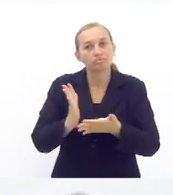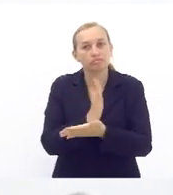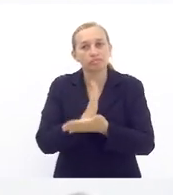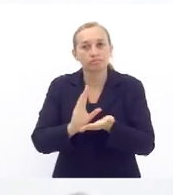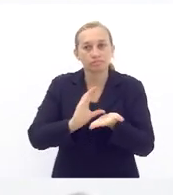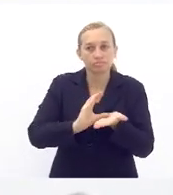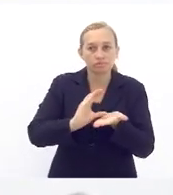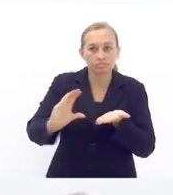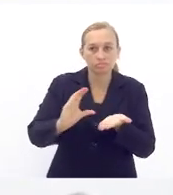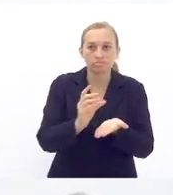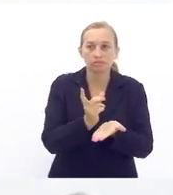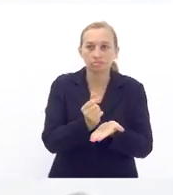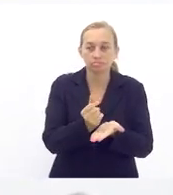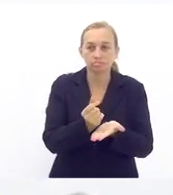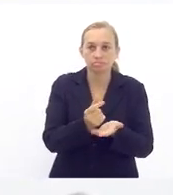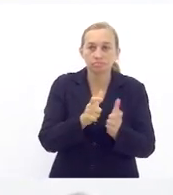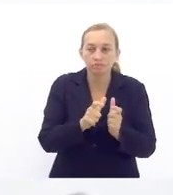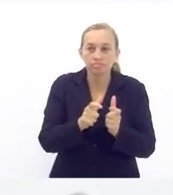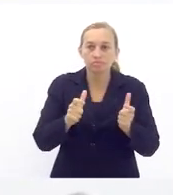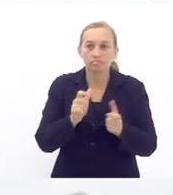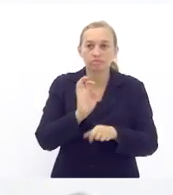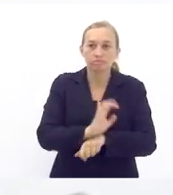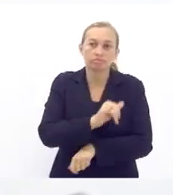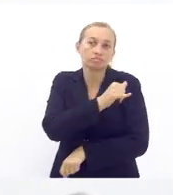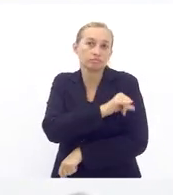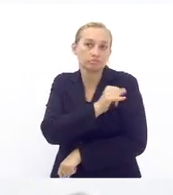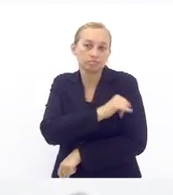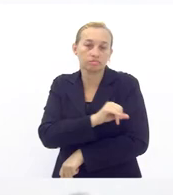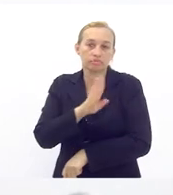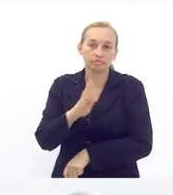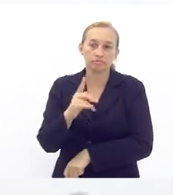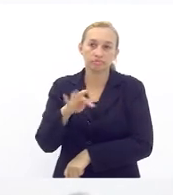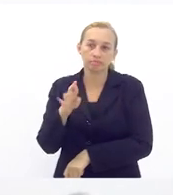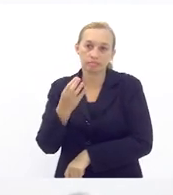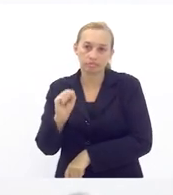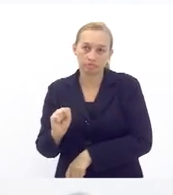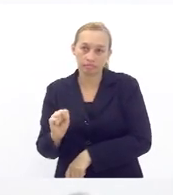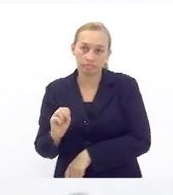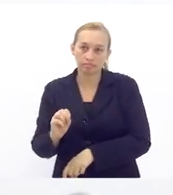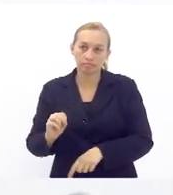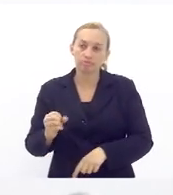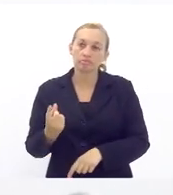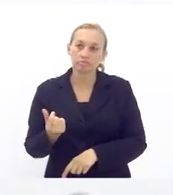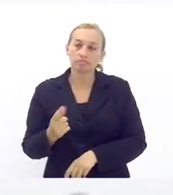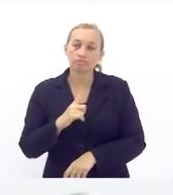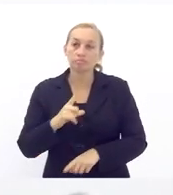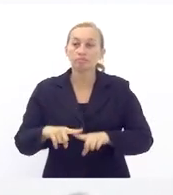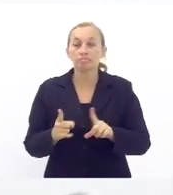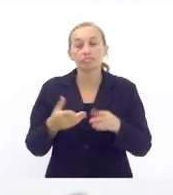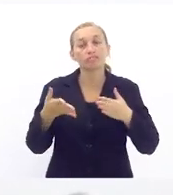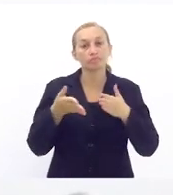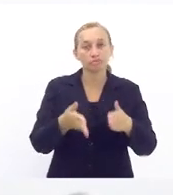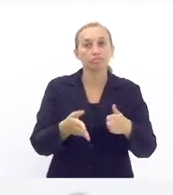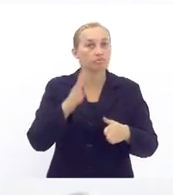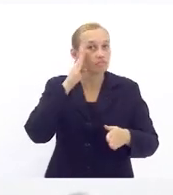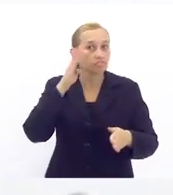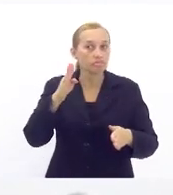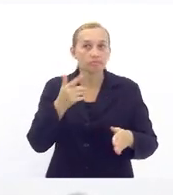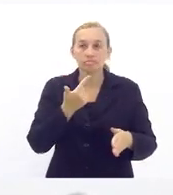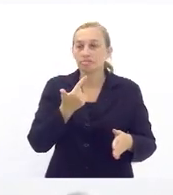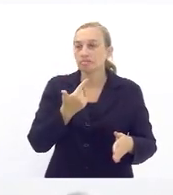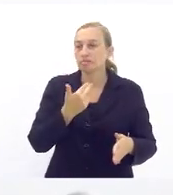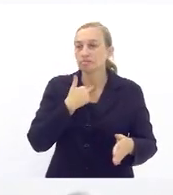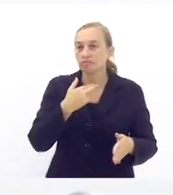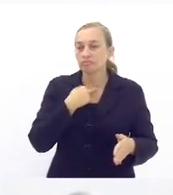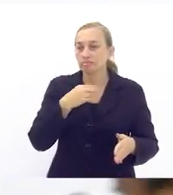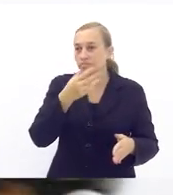bilionário no estado do Rio de Janeiro é uma instituição que tem dinheiro mas ela tem que ter prioridade ela não pode colocar em